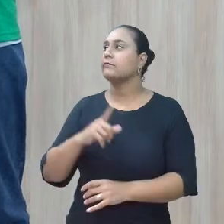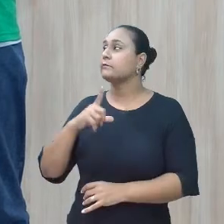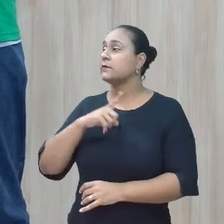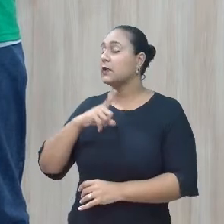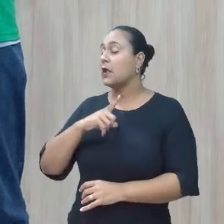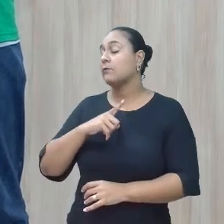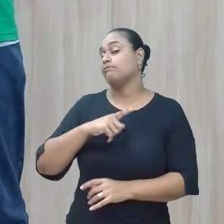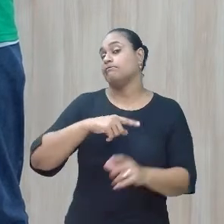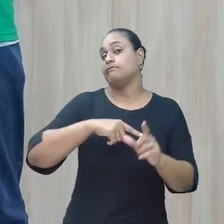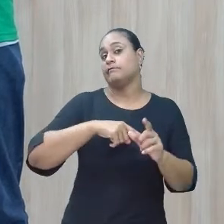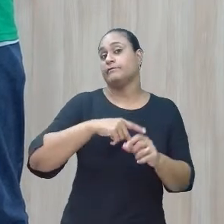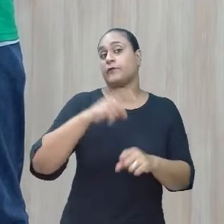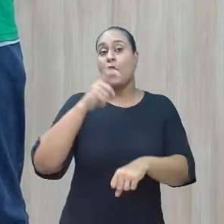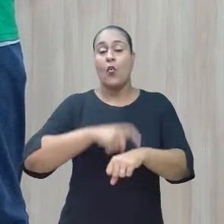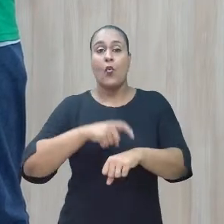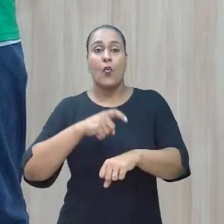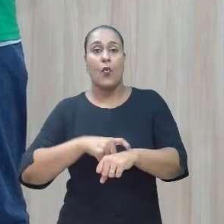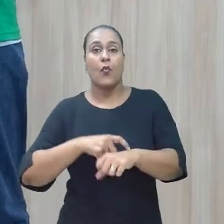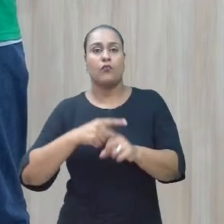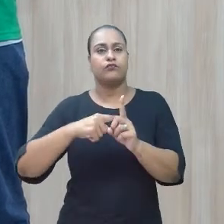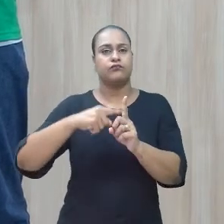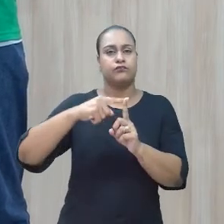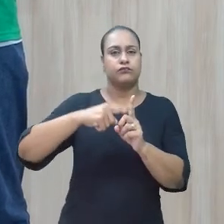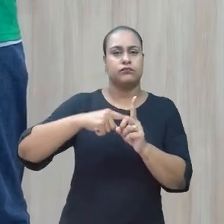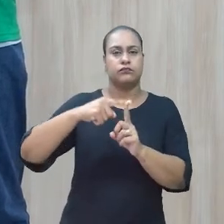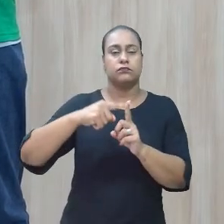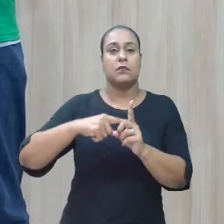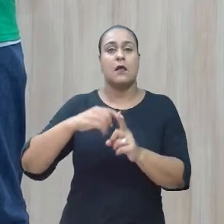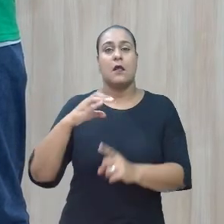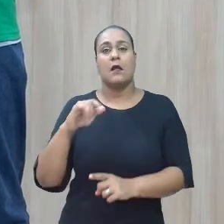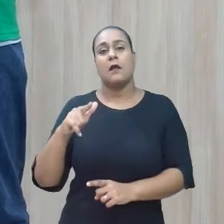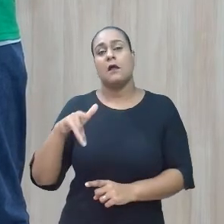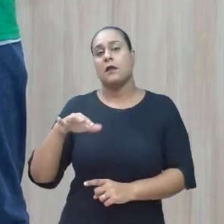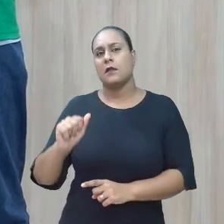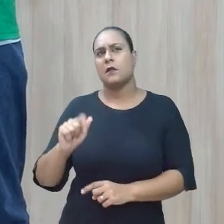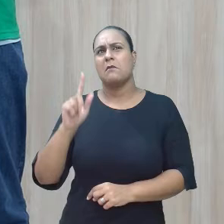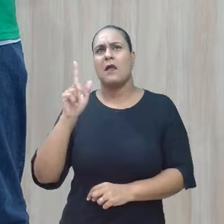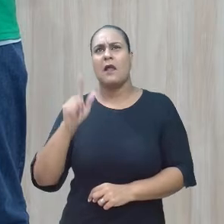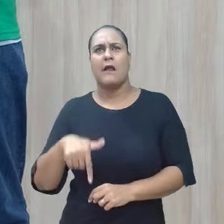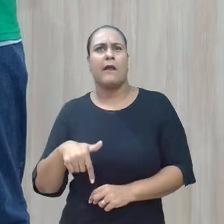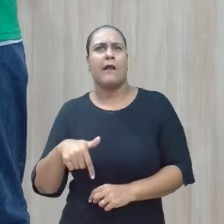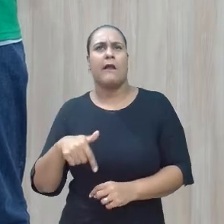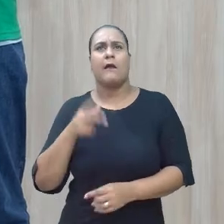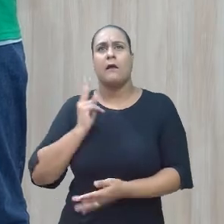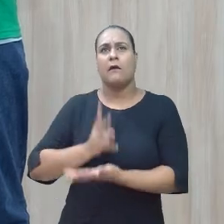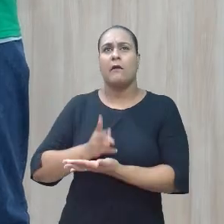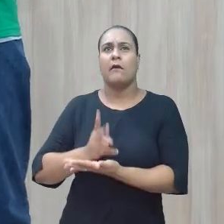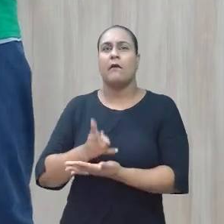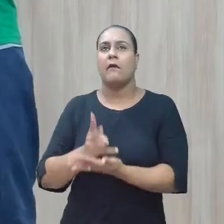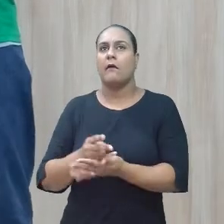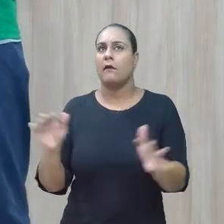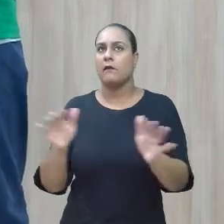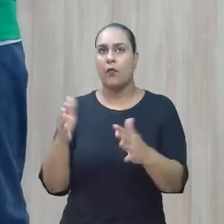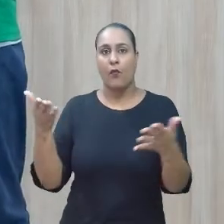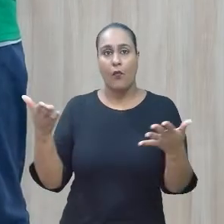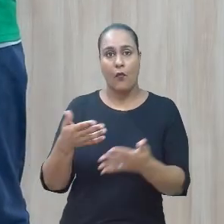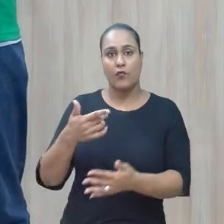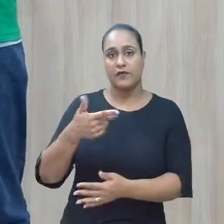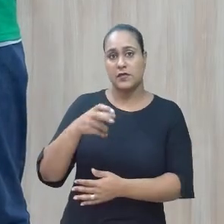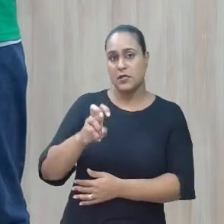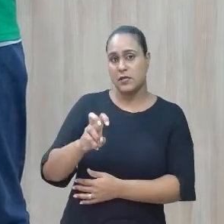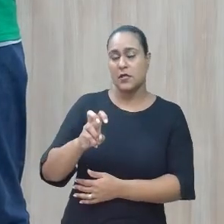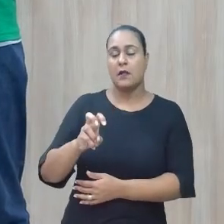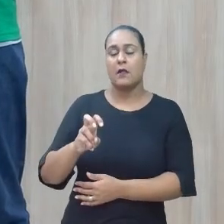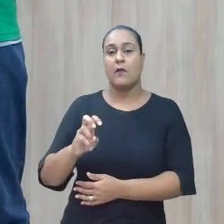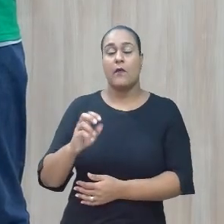clima e o tempo, não é uma coisa assim homogênea. Sempre tem aquela variação. Um dia hoje é 25 graus, amanhã é 27.